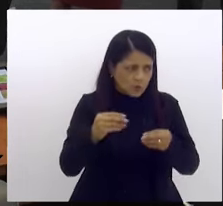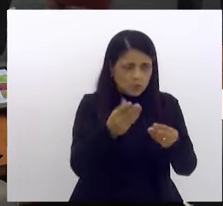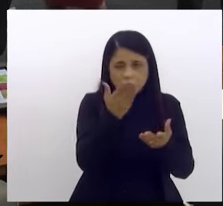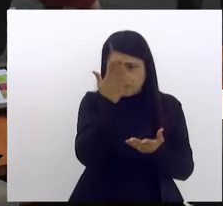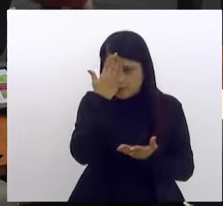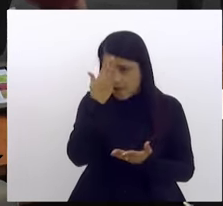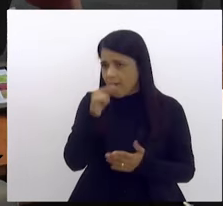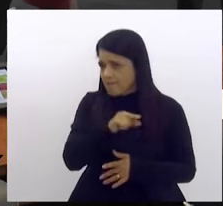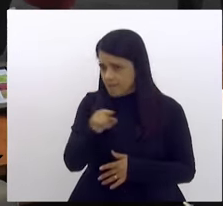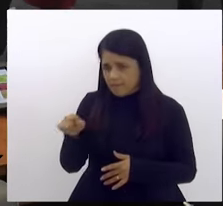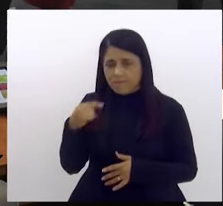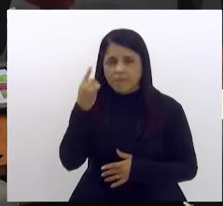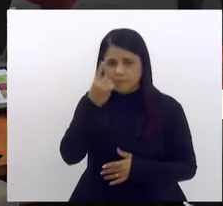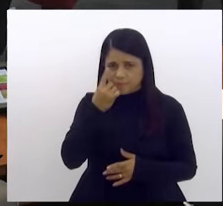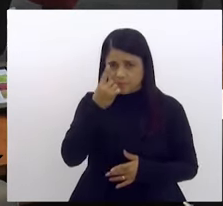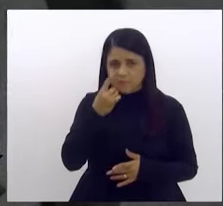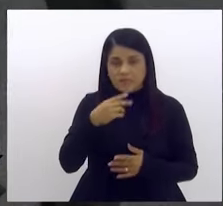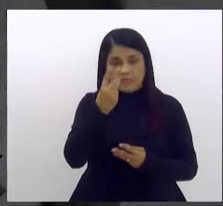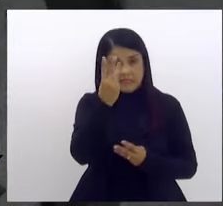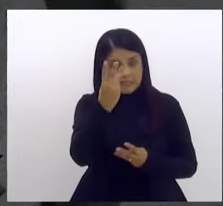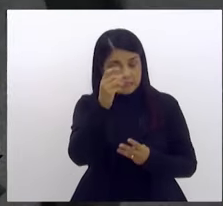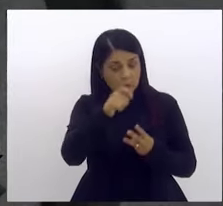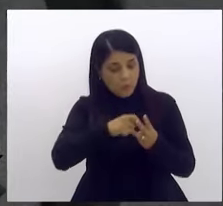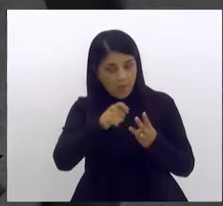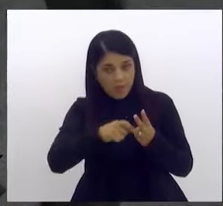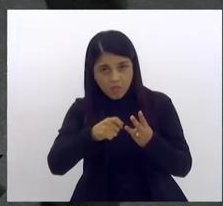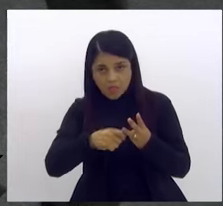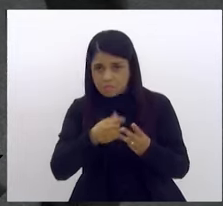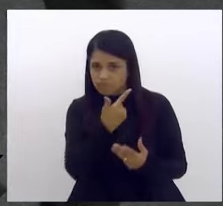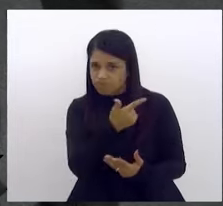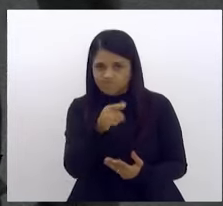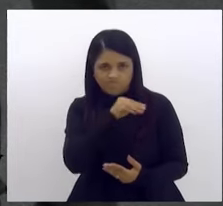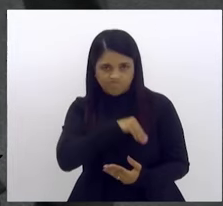acontecendo. Estão indo para o terceiro mês sem receber salários.